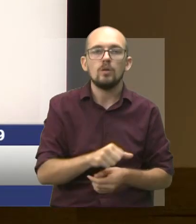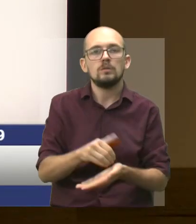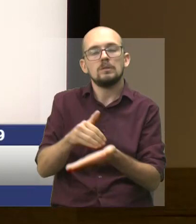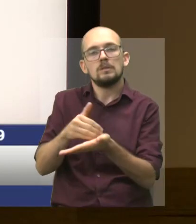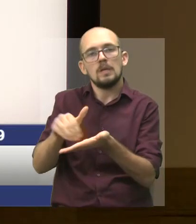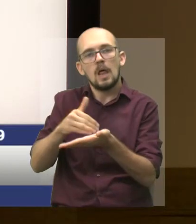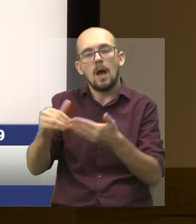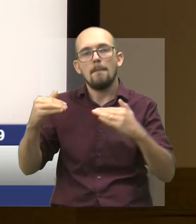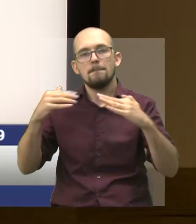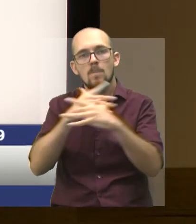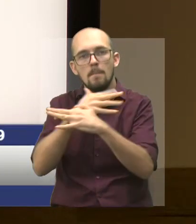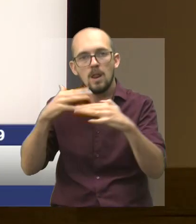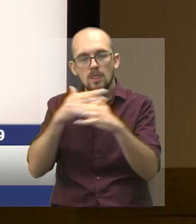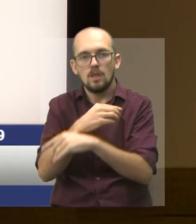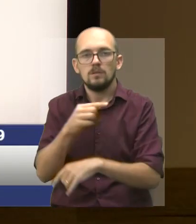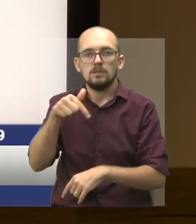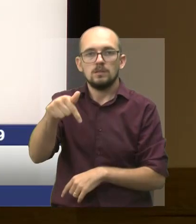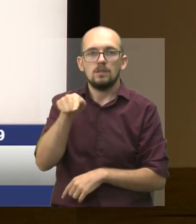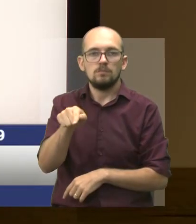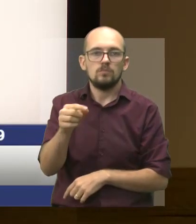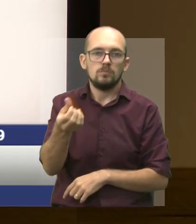4,28%, de Mobilidade Urbana,